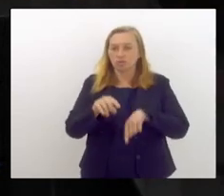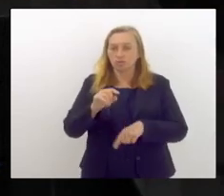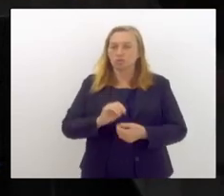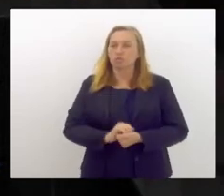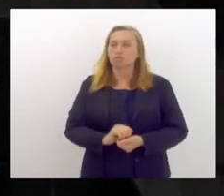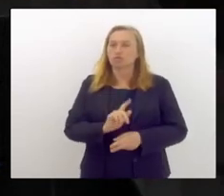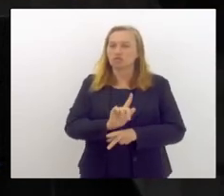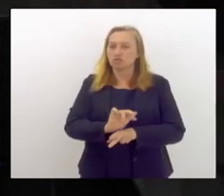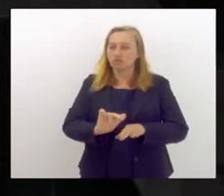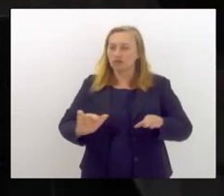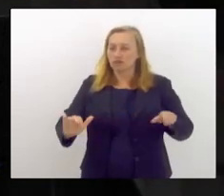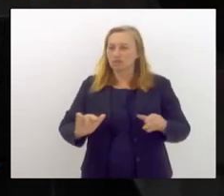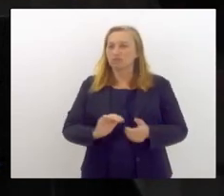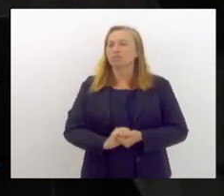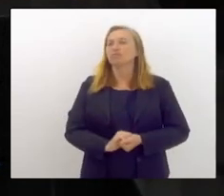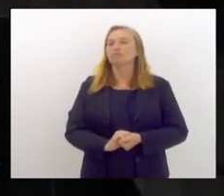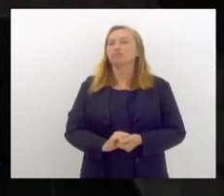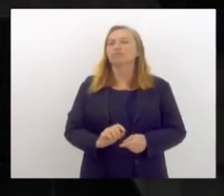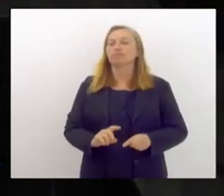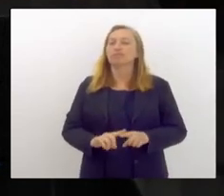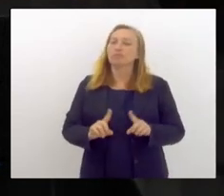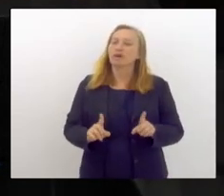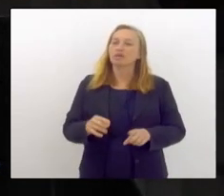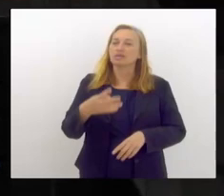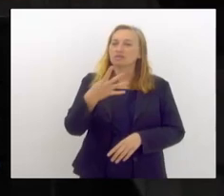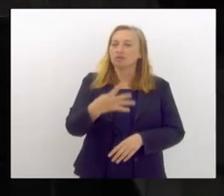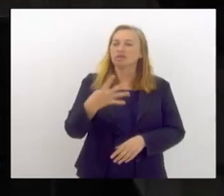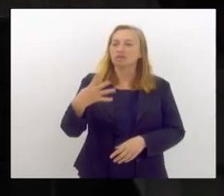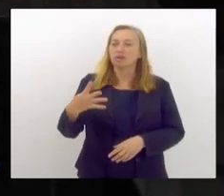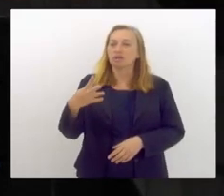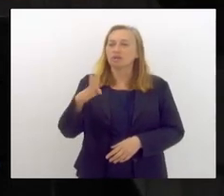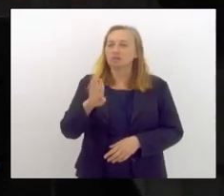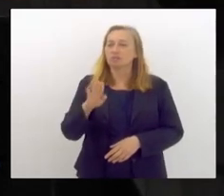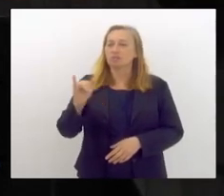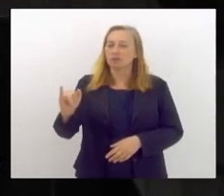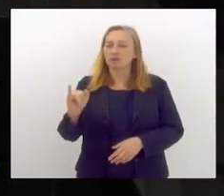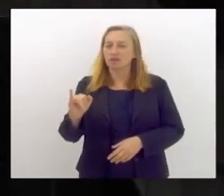alvíceras. Só que desses 44 bilhões,